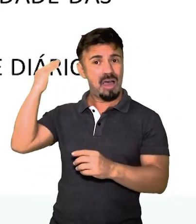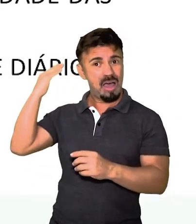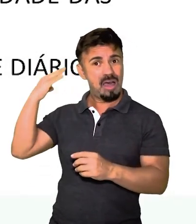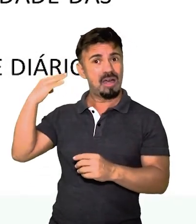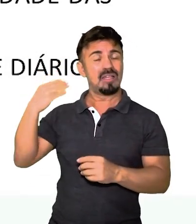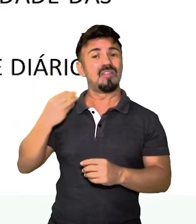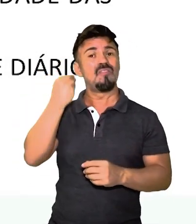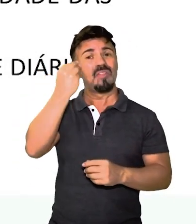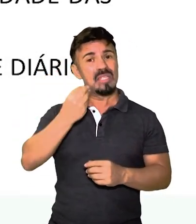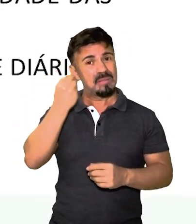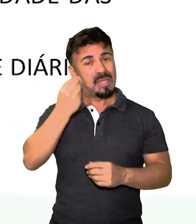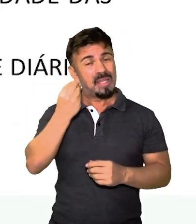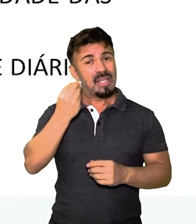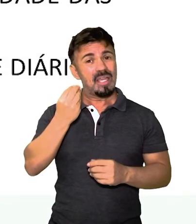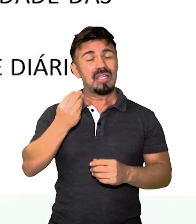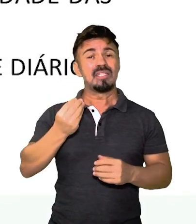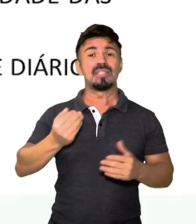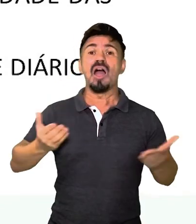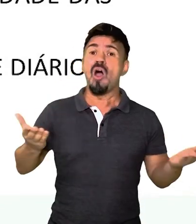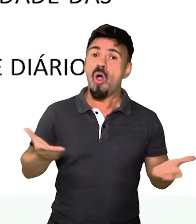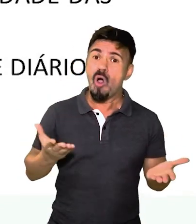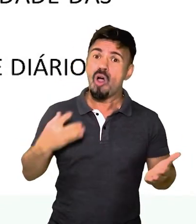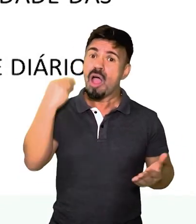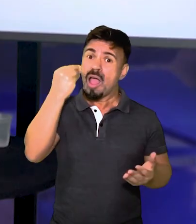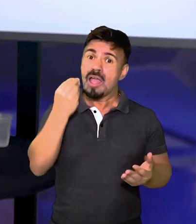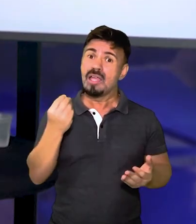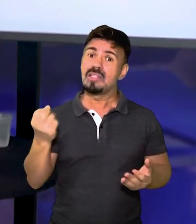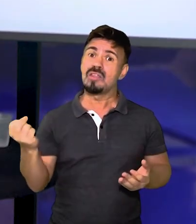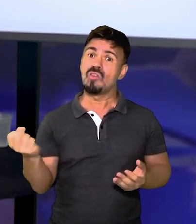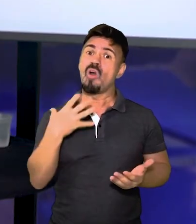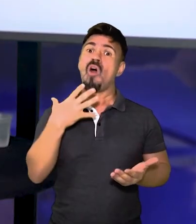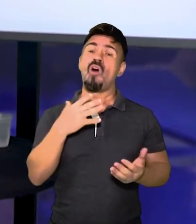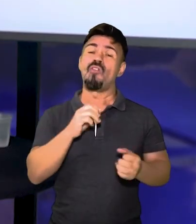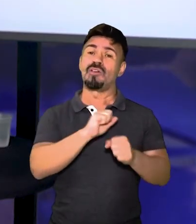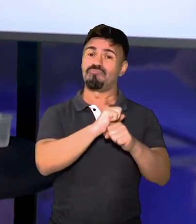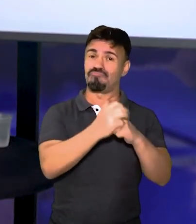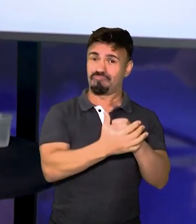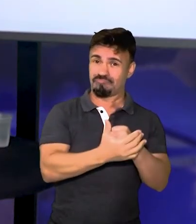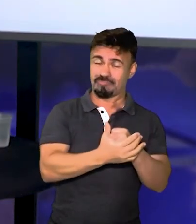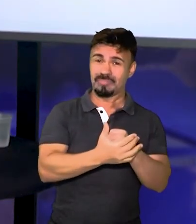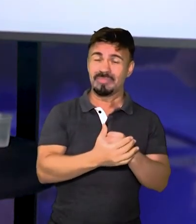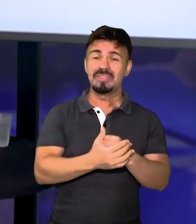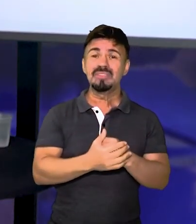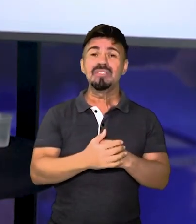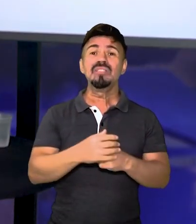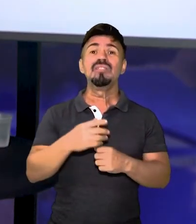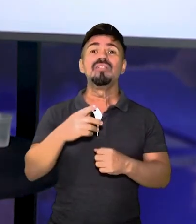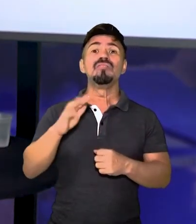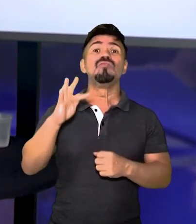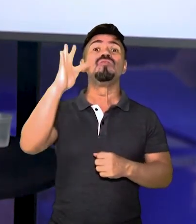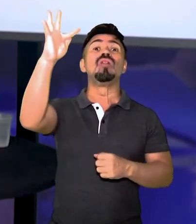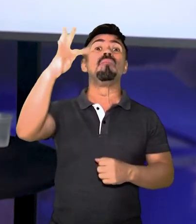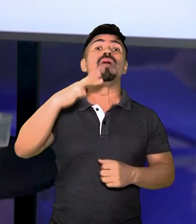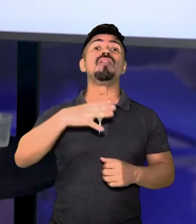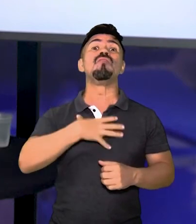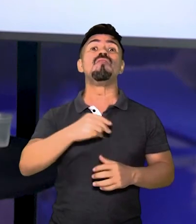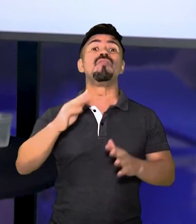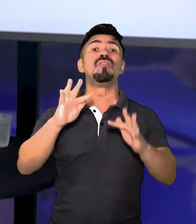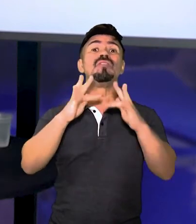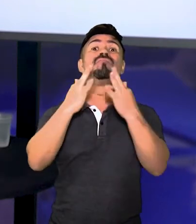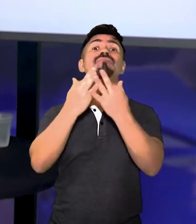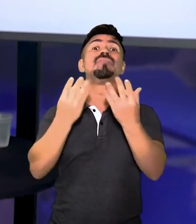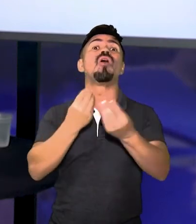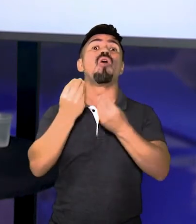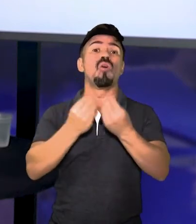Então, você vive a sua realidade hoje, né? E quando você tiver maior, que tiver seus filhos, se os seus filhos estiverem